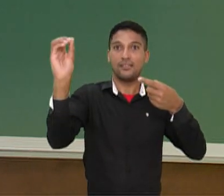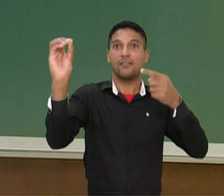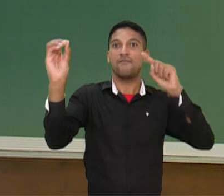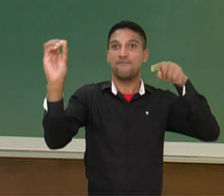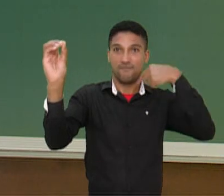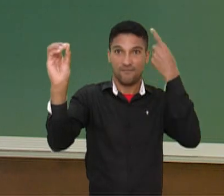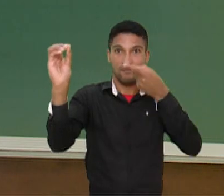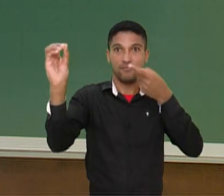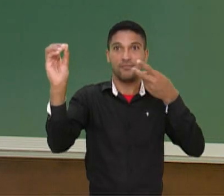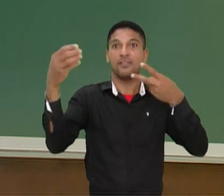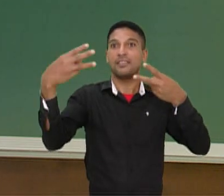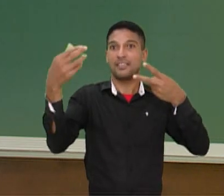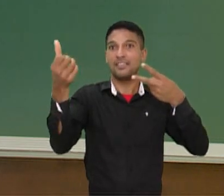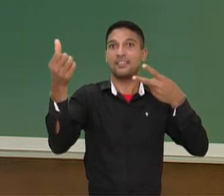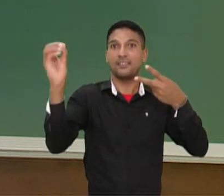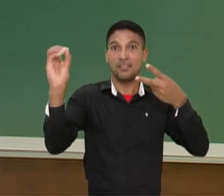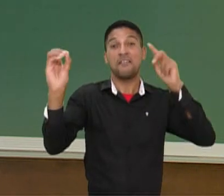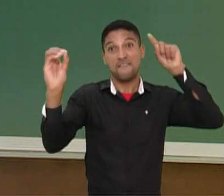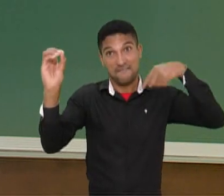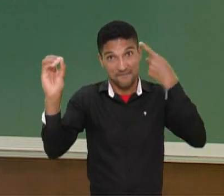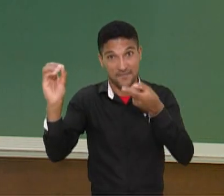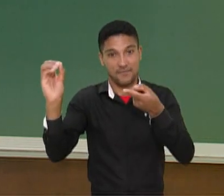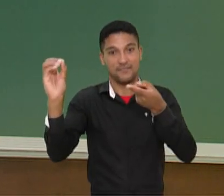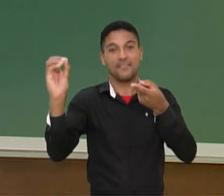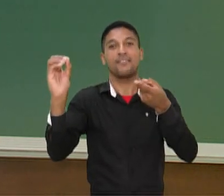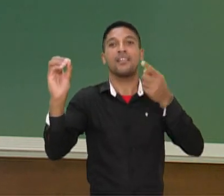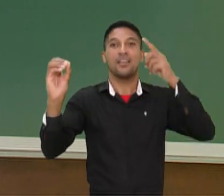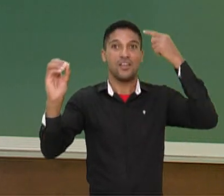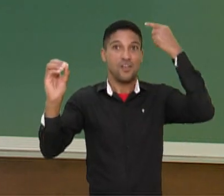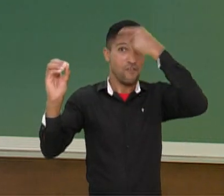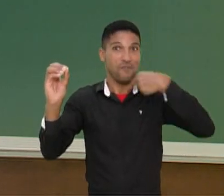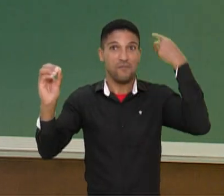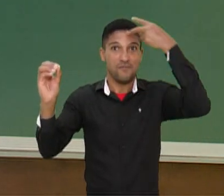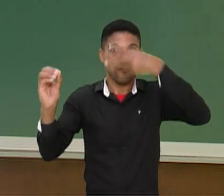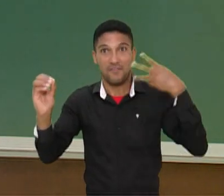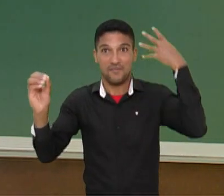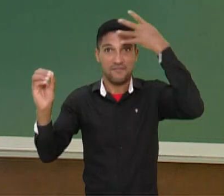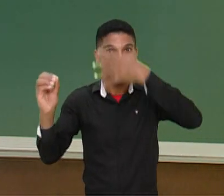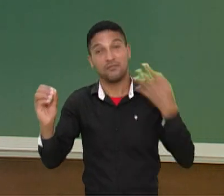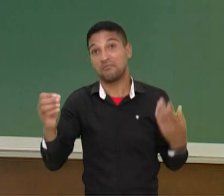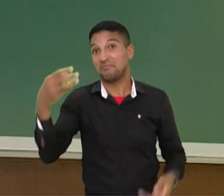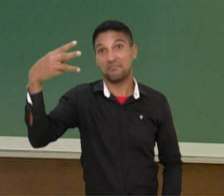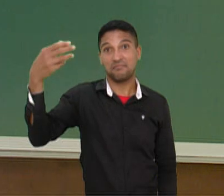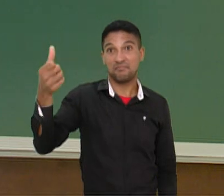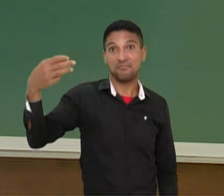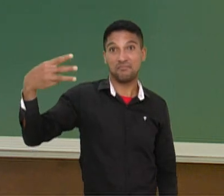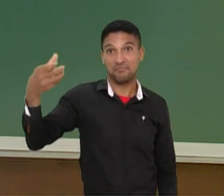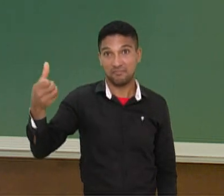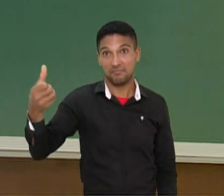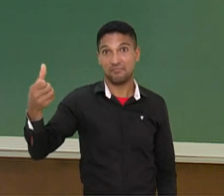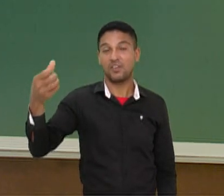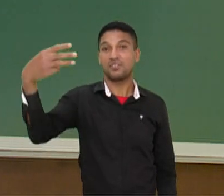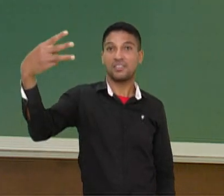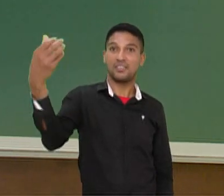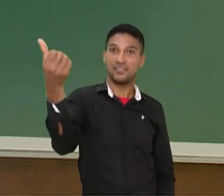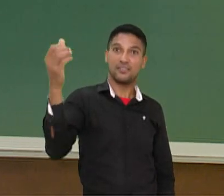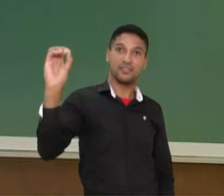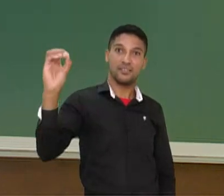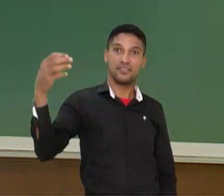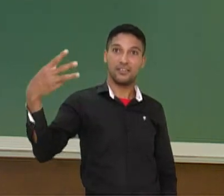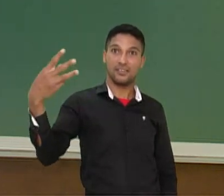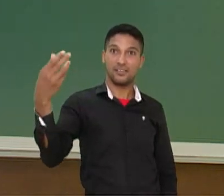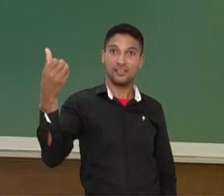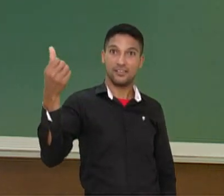assim, ok? Lembrado? Então, vamos lá. 4. A soma dos ângulos internos de